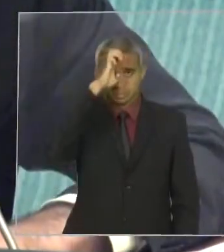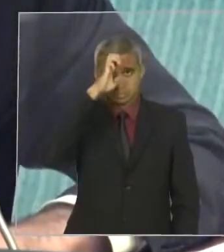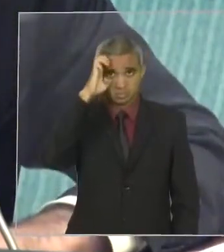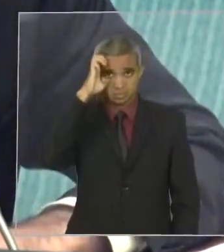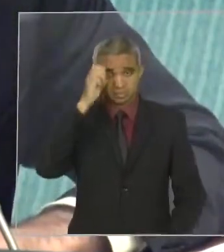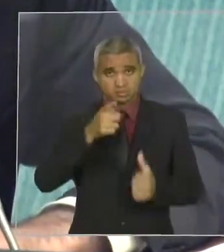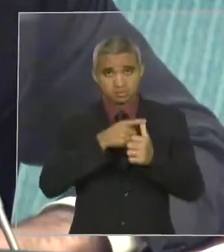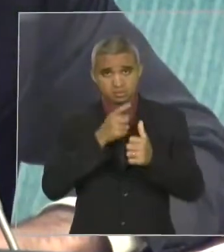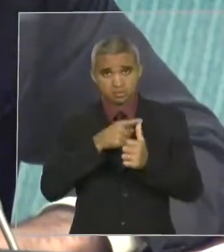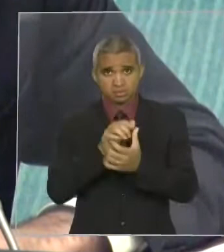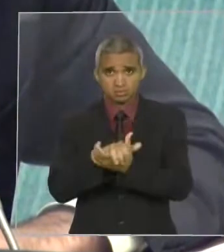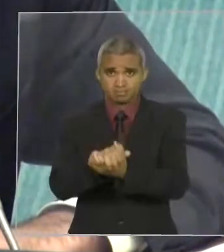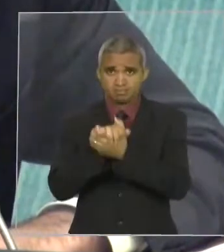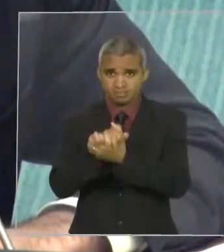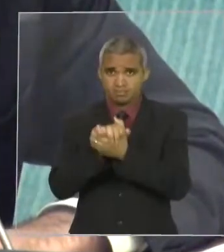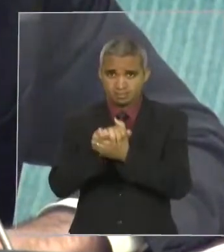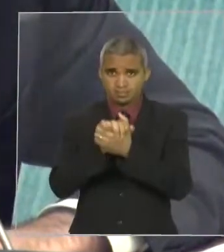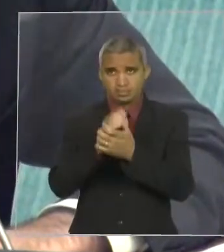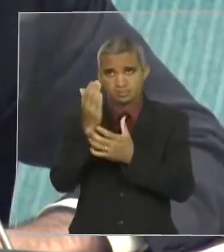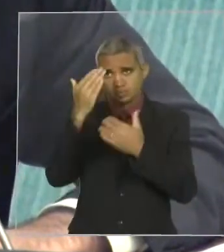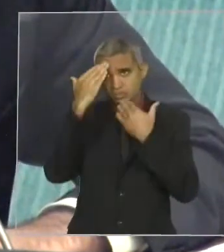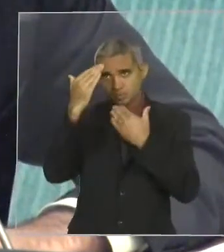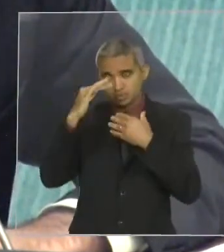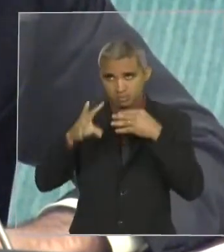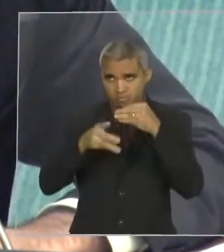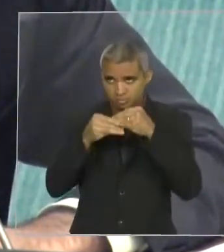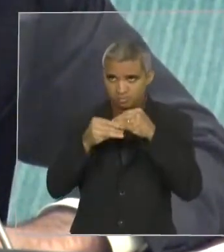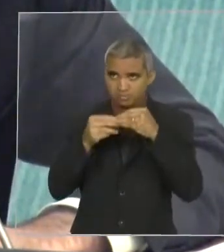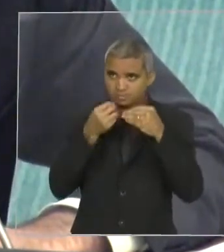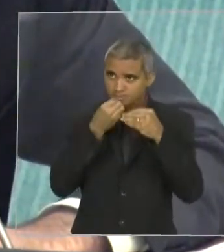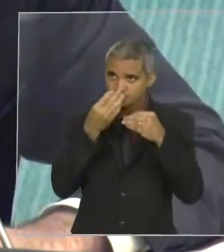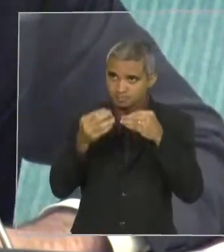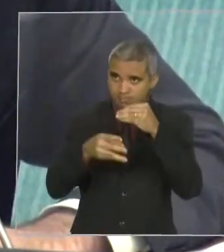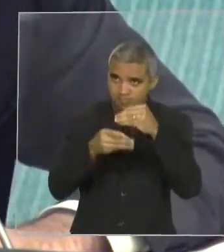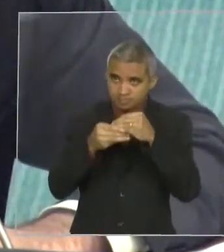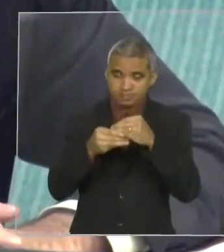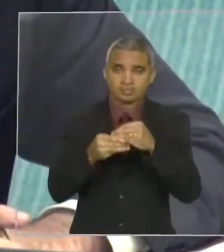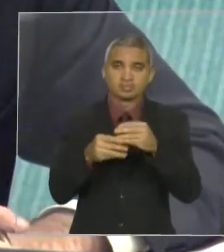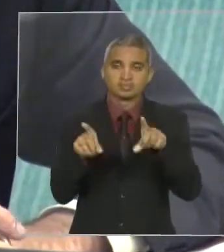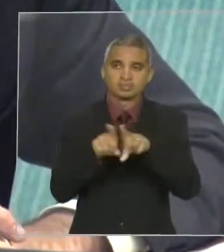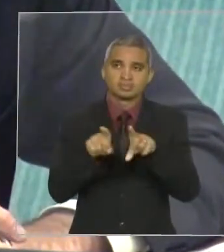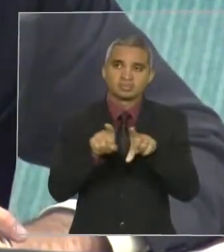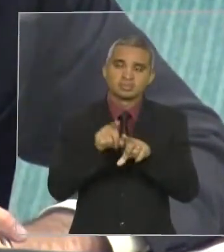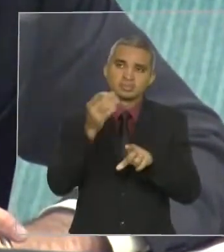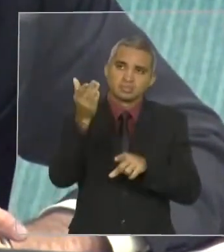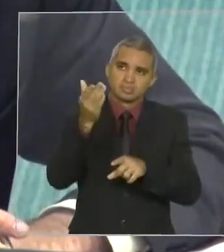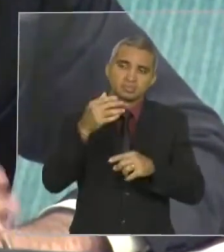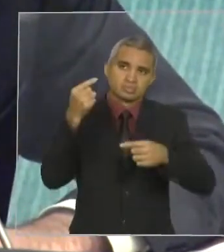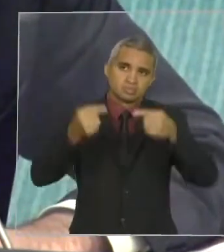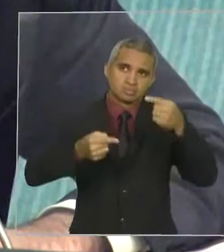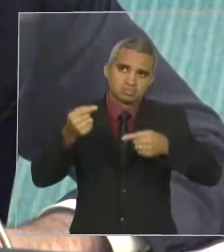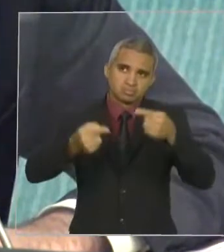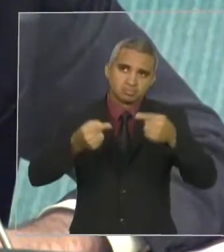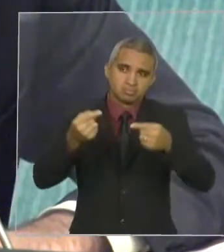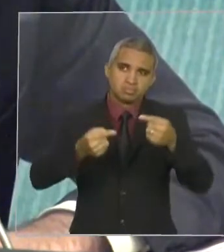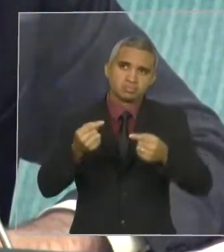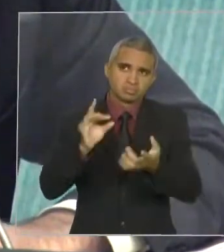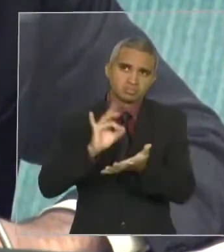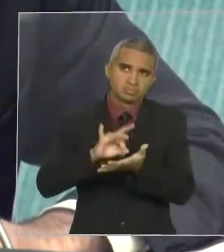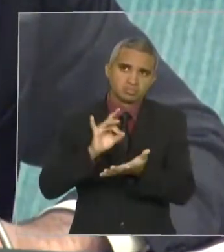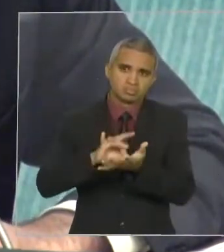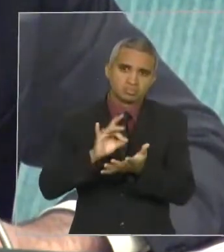pela parte, dizer da sua felicidade em levantar essa discussão, porque, se Vossa Excelência não